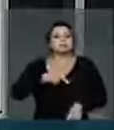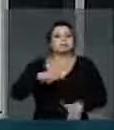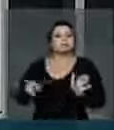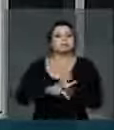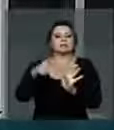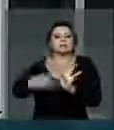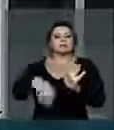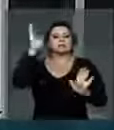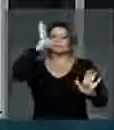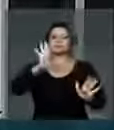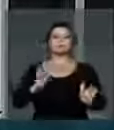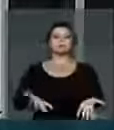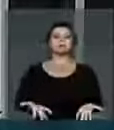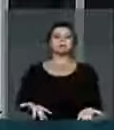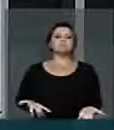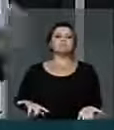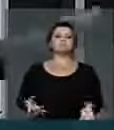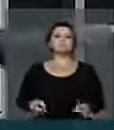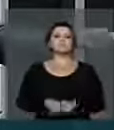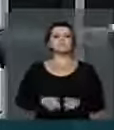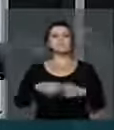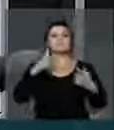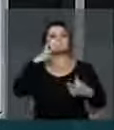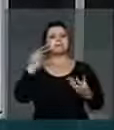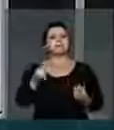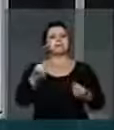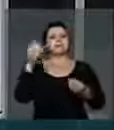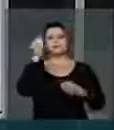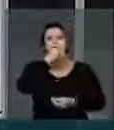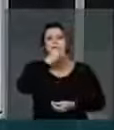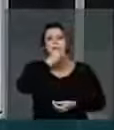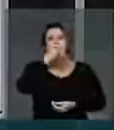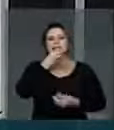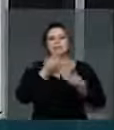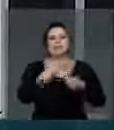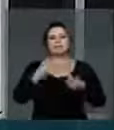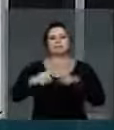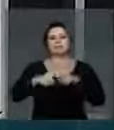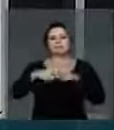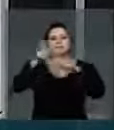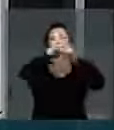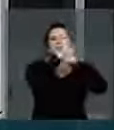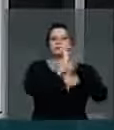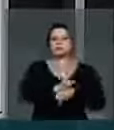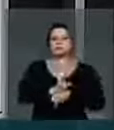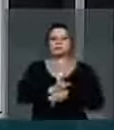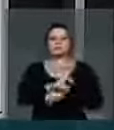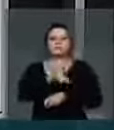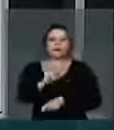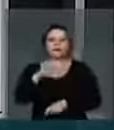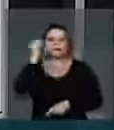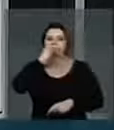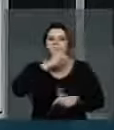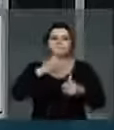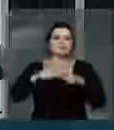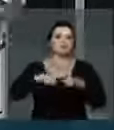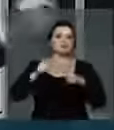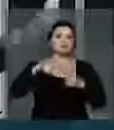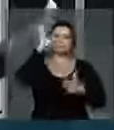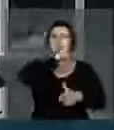presidente, colegas parlamentares, enfraquecer a federação? A federação é um instituto,